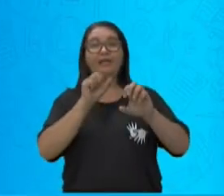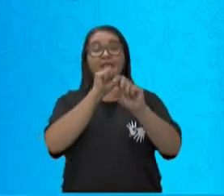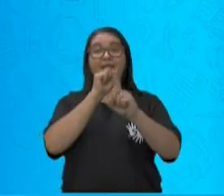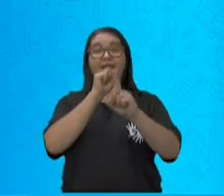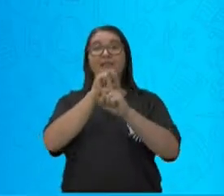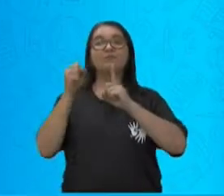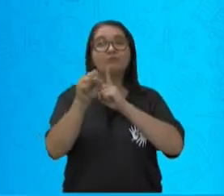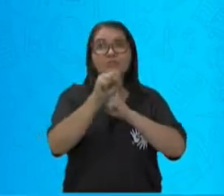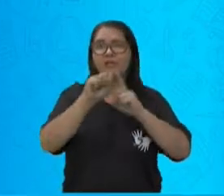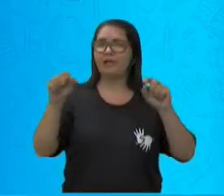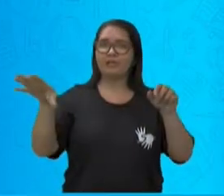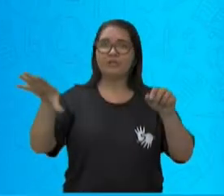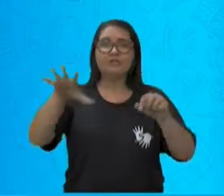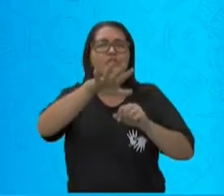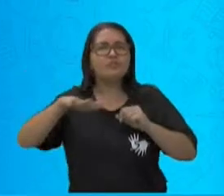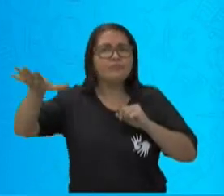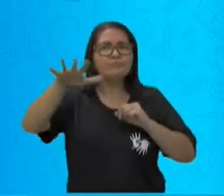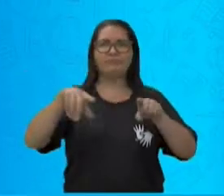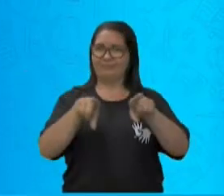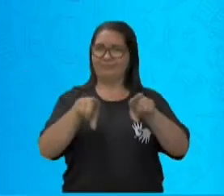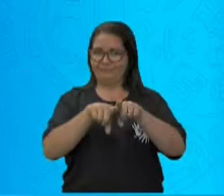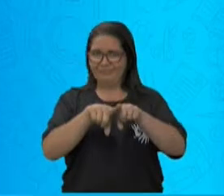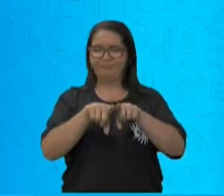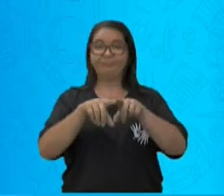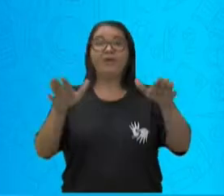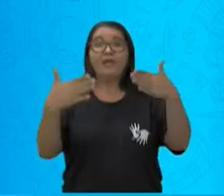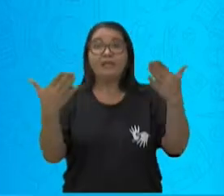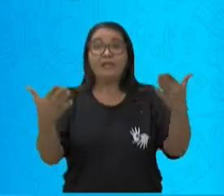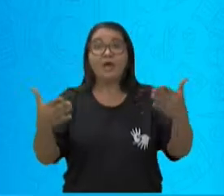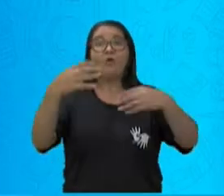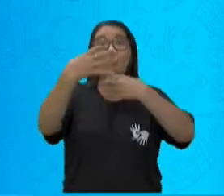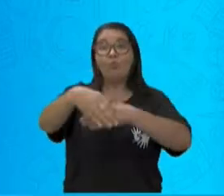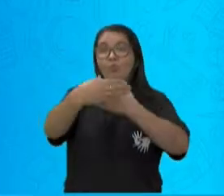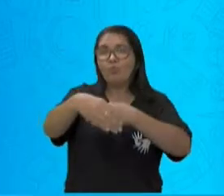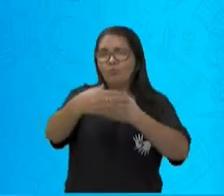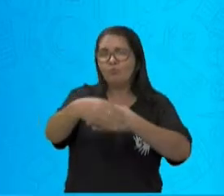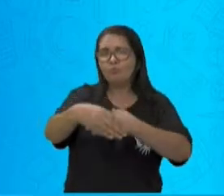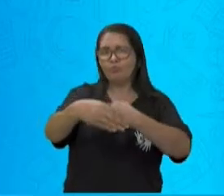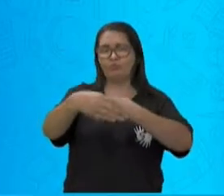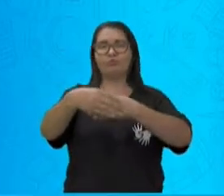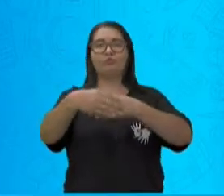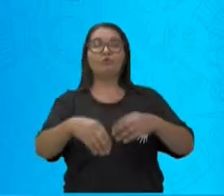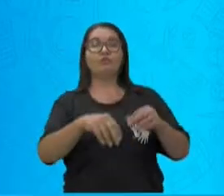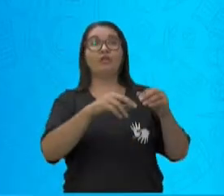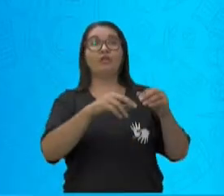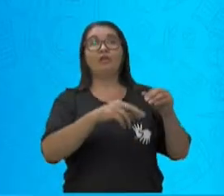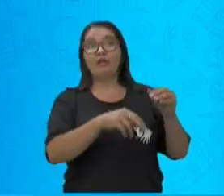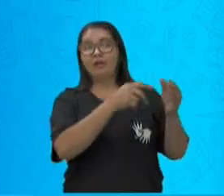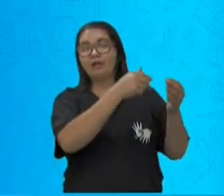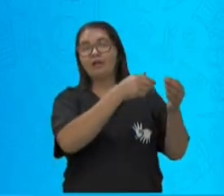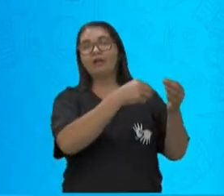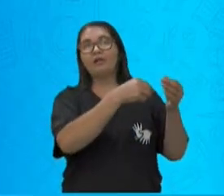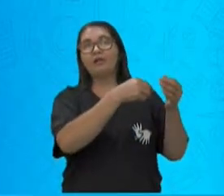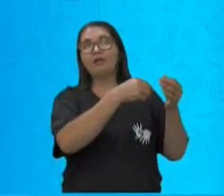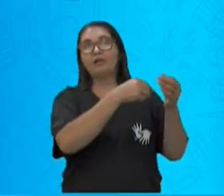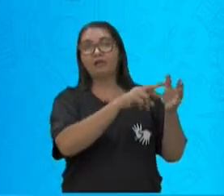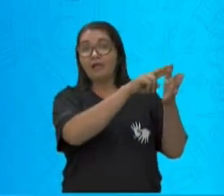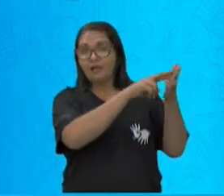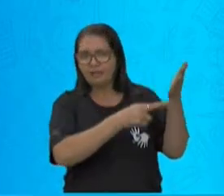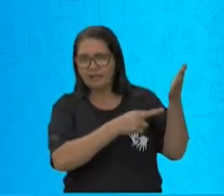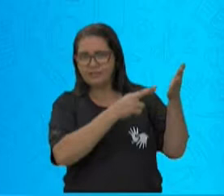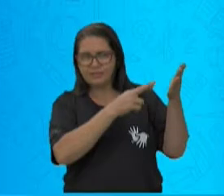Vamos ler o regulamento de um concurso de redação promovido por uma escola da cidade de São Paulo. Lembrando